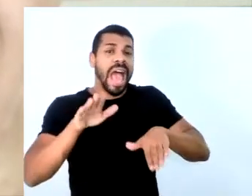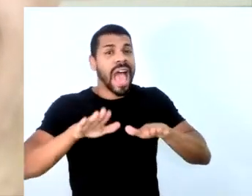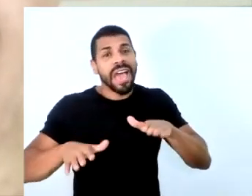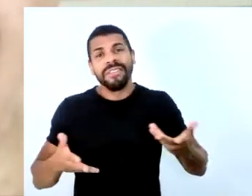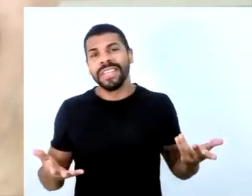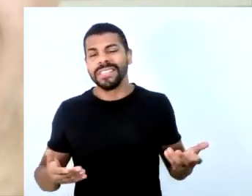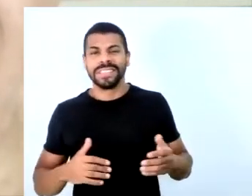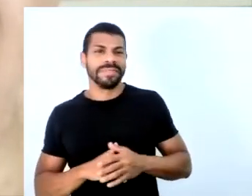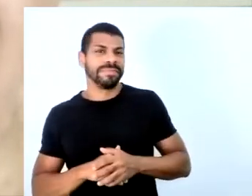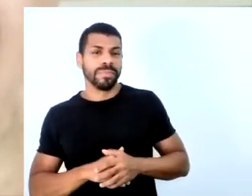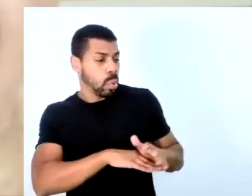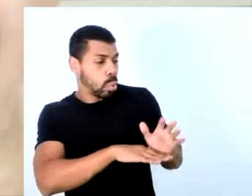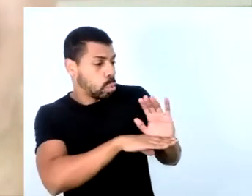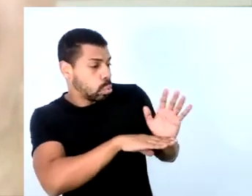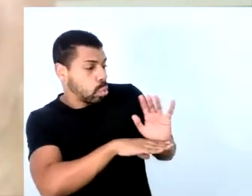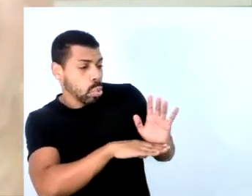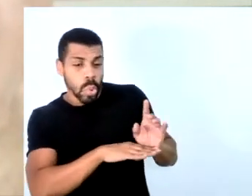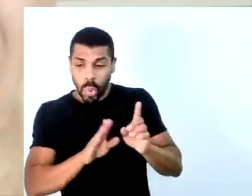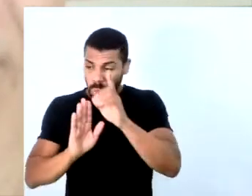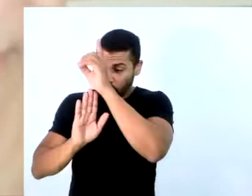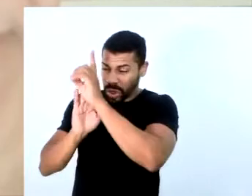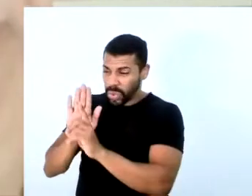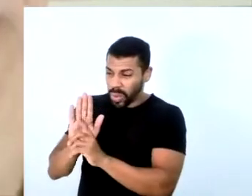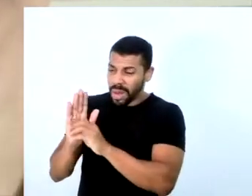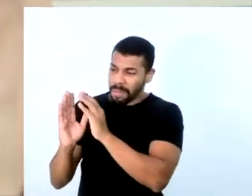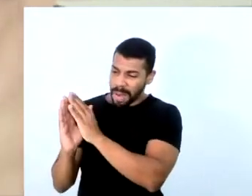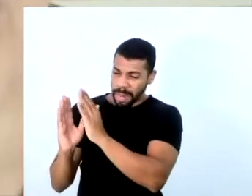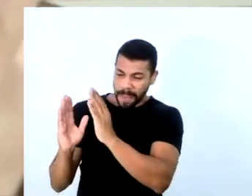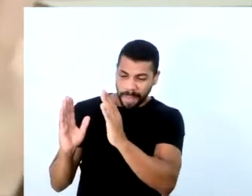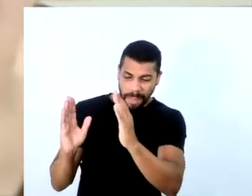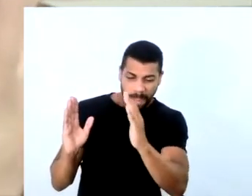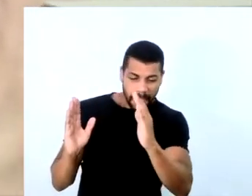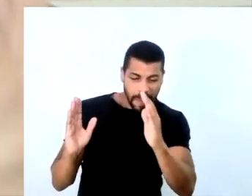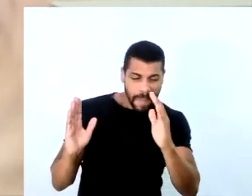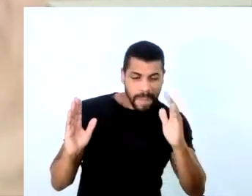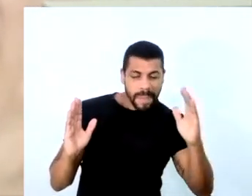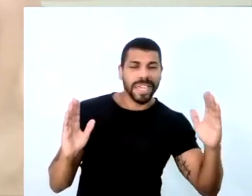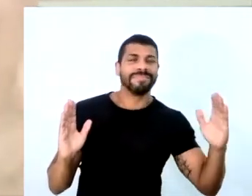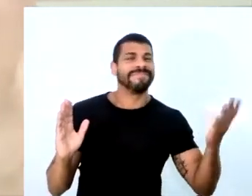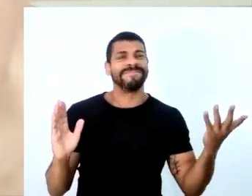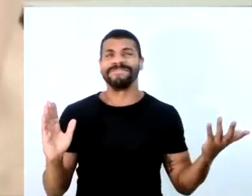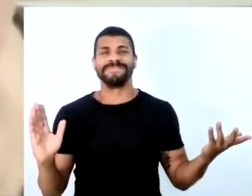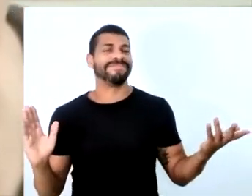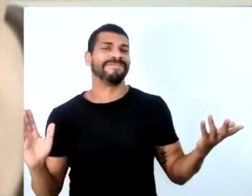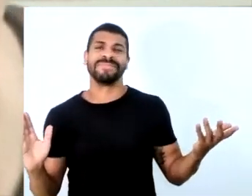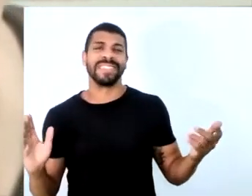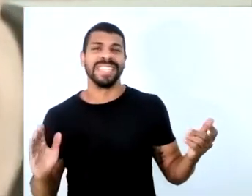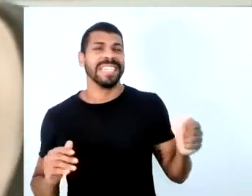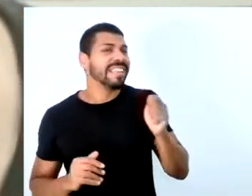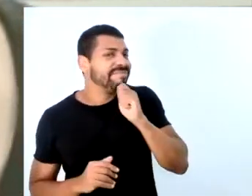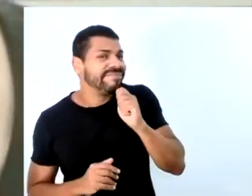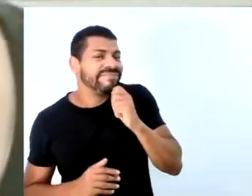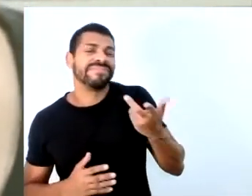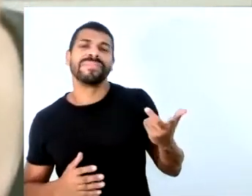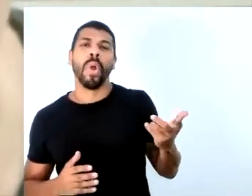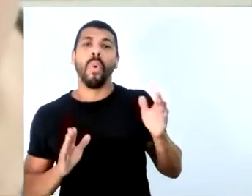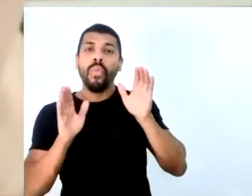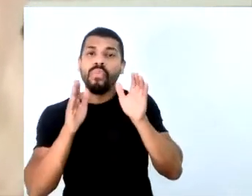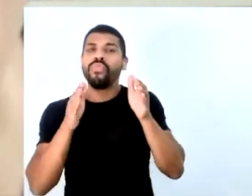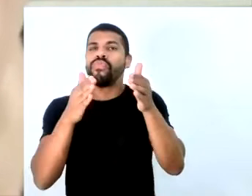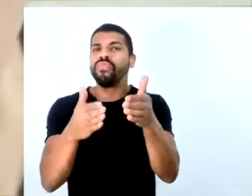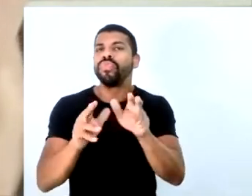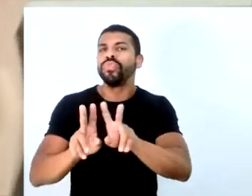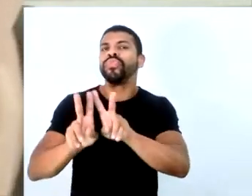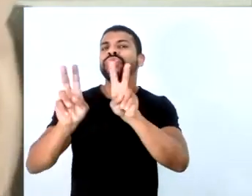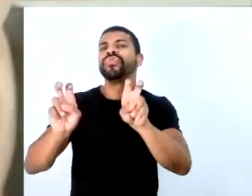normal, sabe, gente? E a gente, sim, às vezes o filme não está ali. Às vezes o diretor passou por tantos processos e tantos